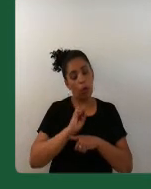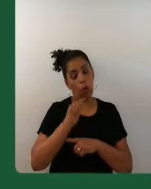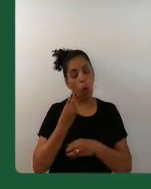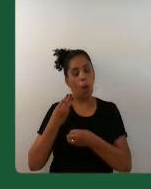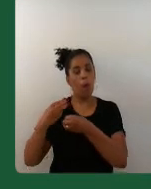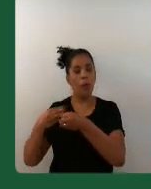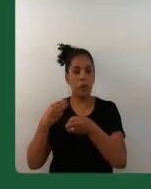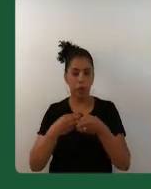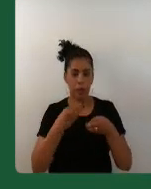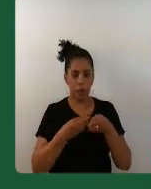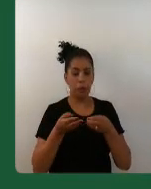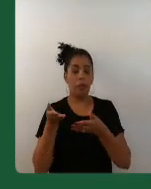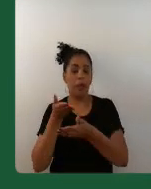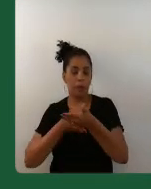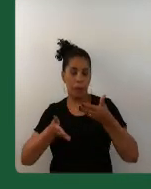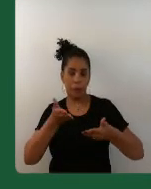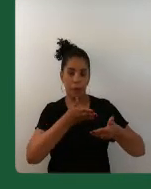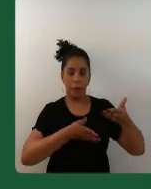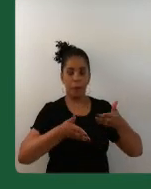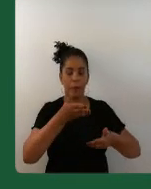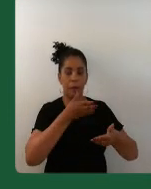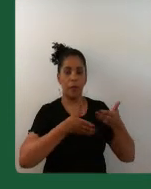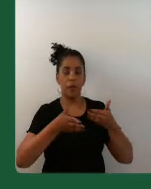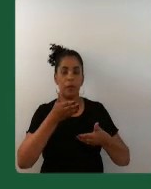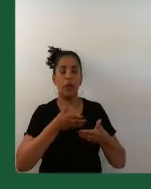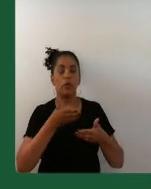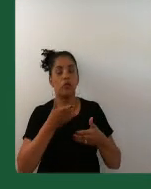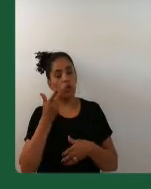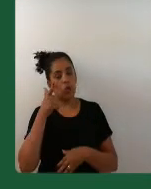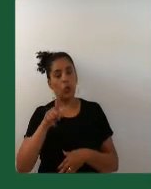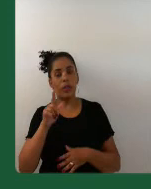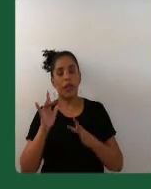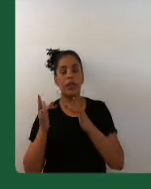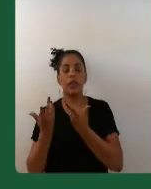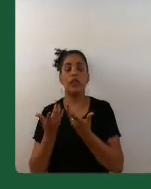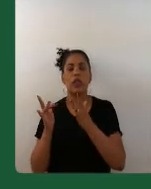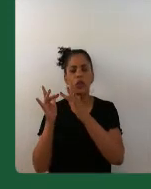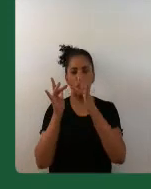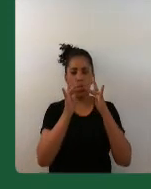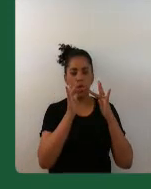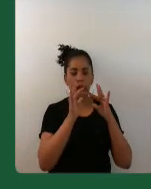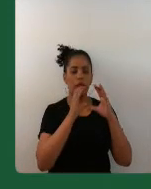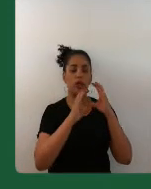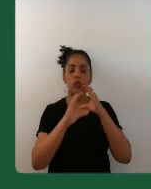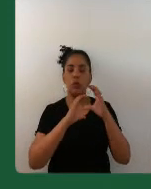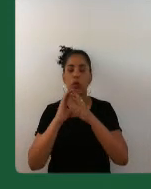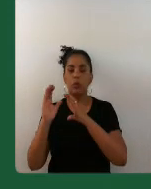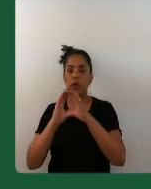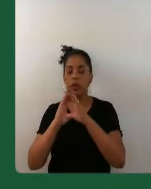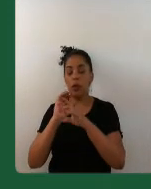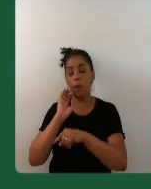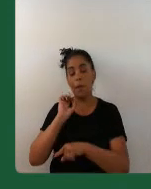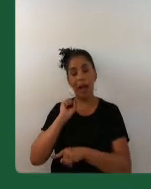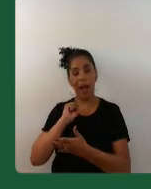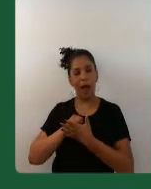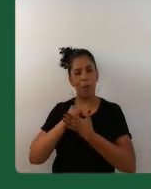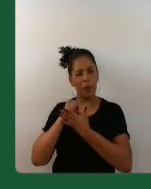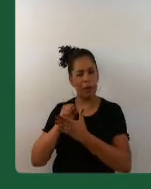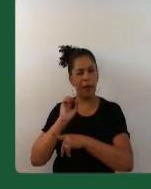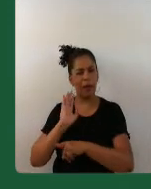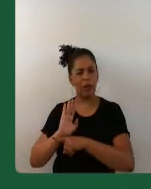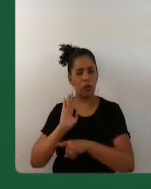desse paciente, né? E dessa forma, a gente tenta trazer essa rede de apoio para que o paciente não